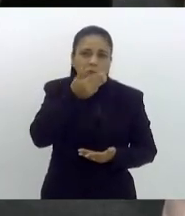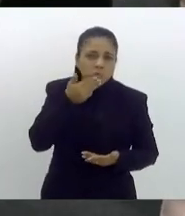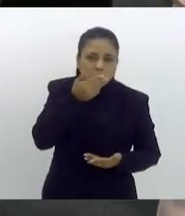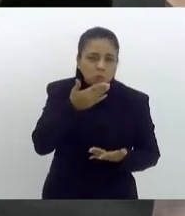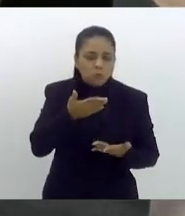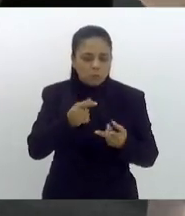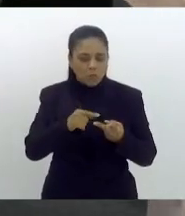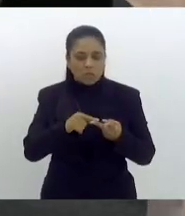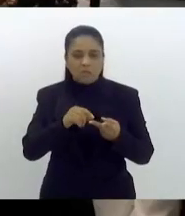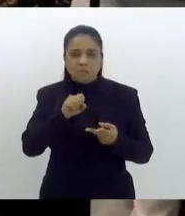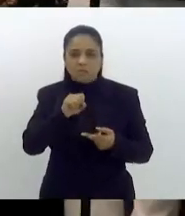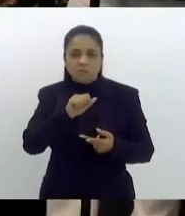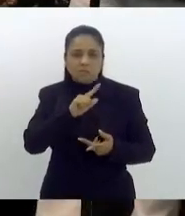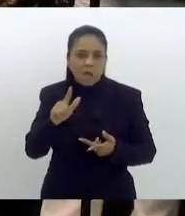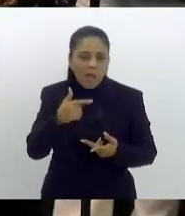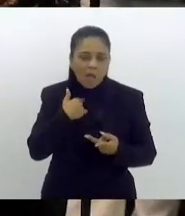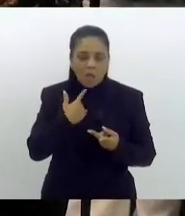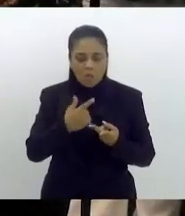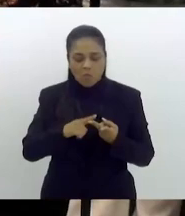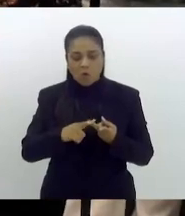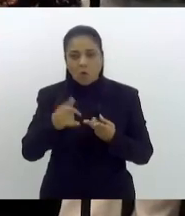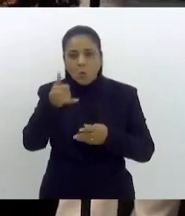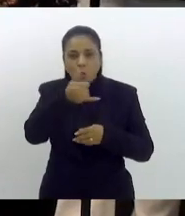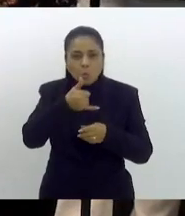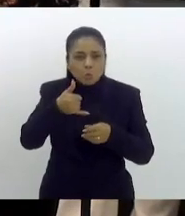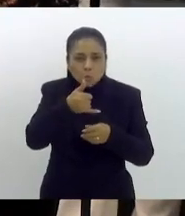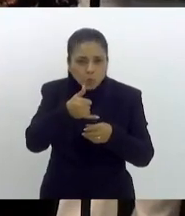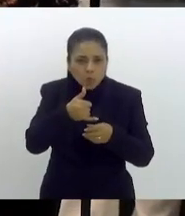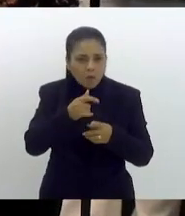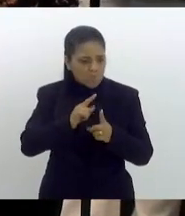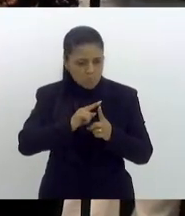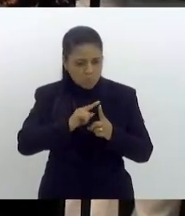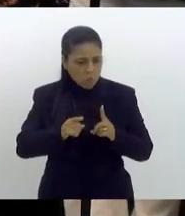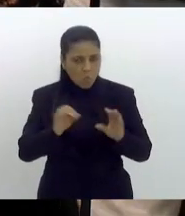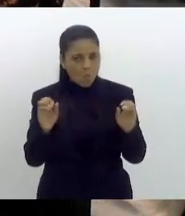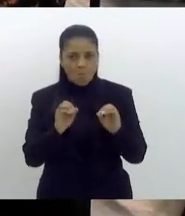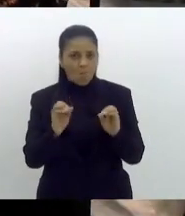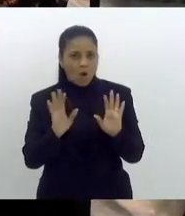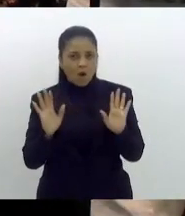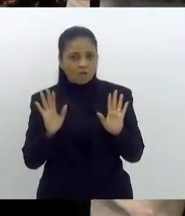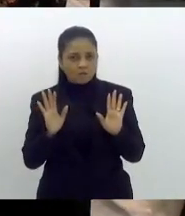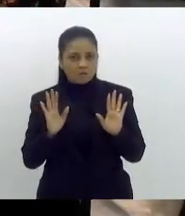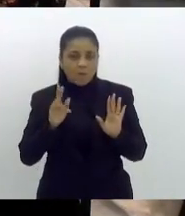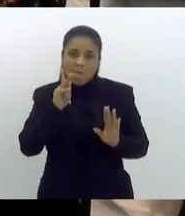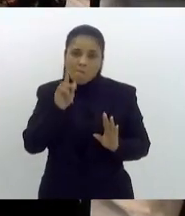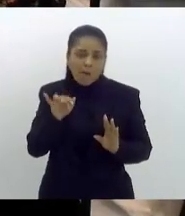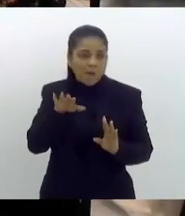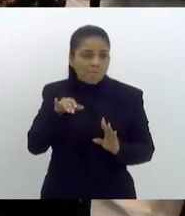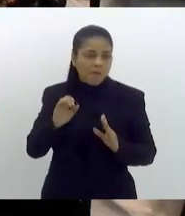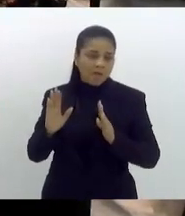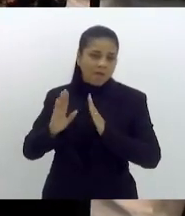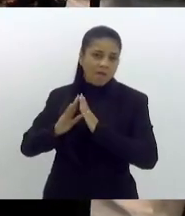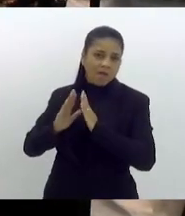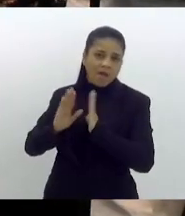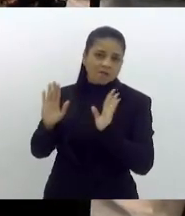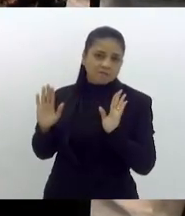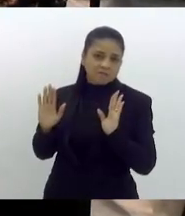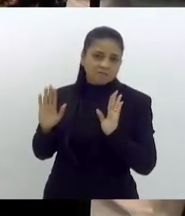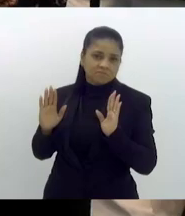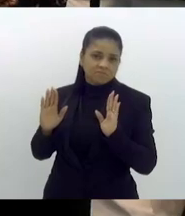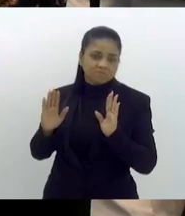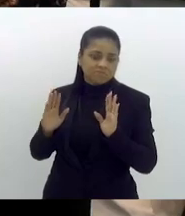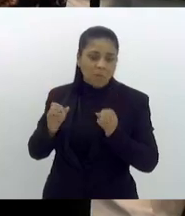em Sal em gordura ninguém vai proibir se o pai em casa quiser